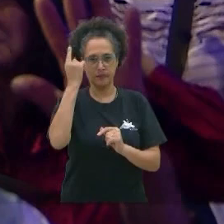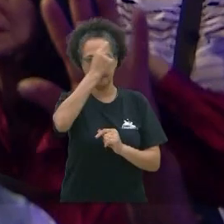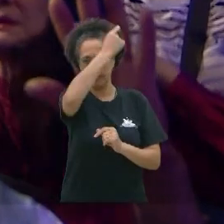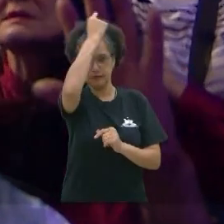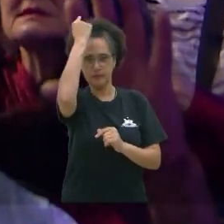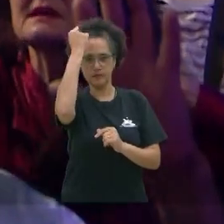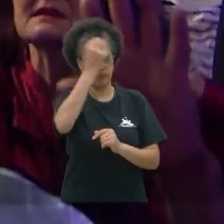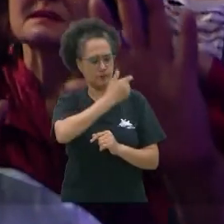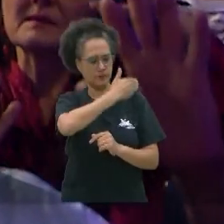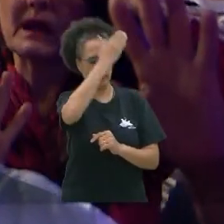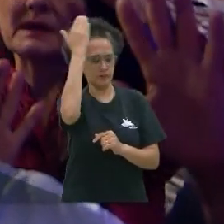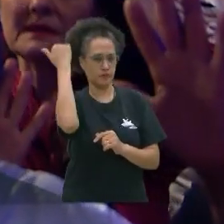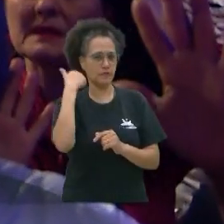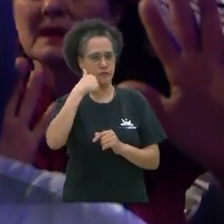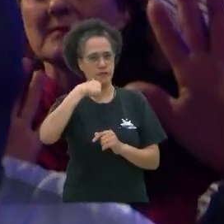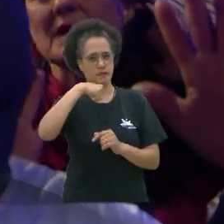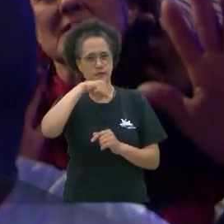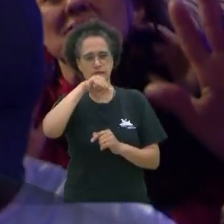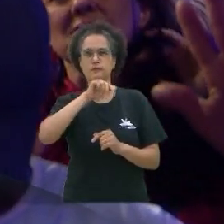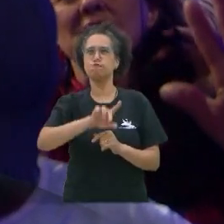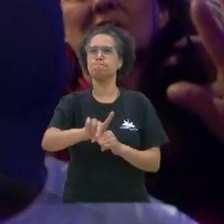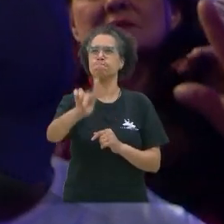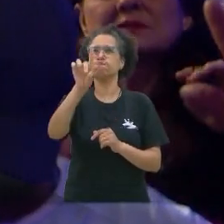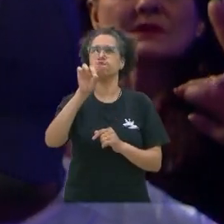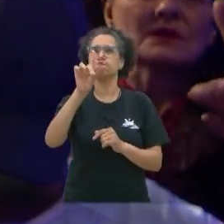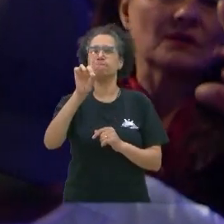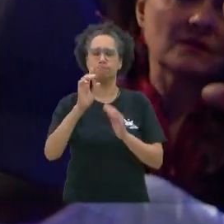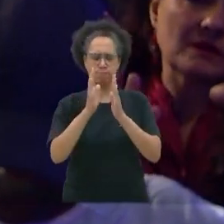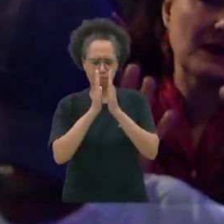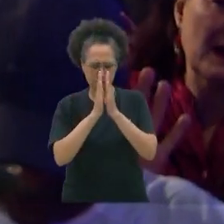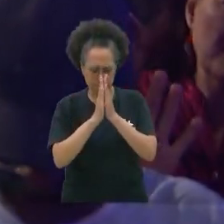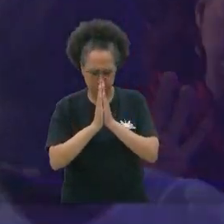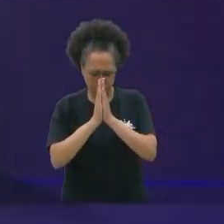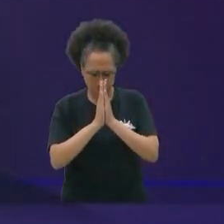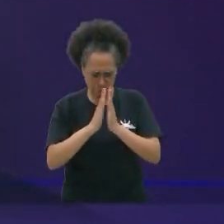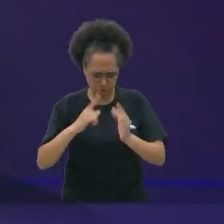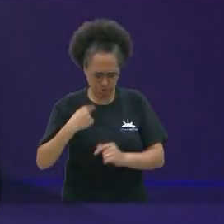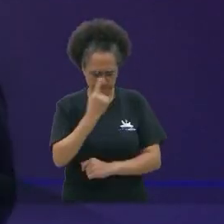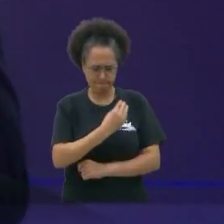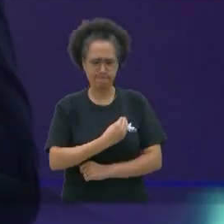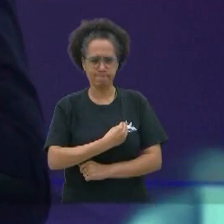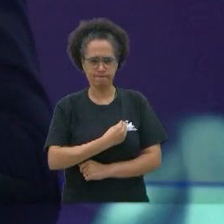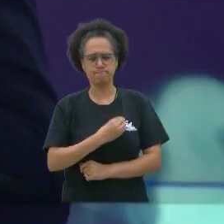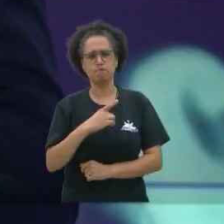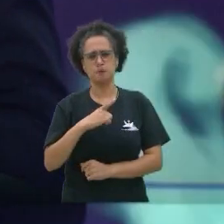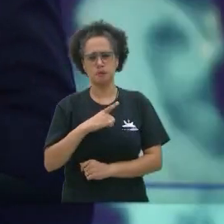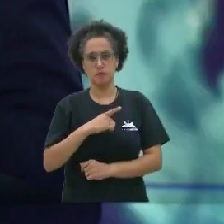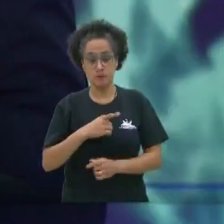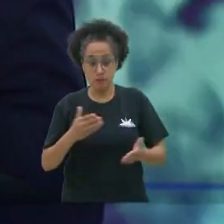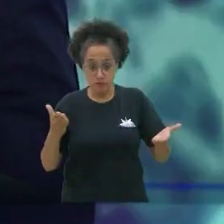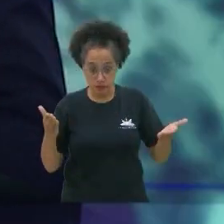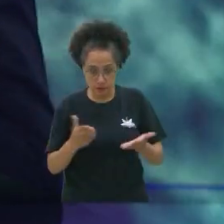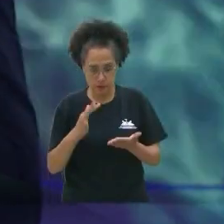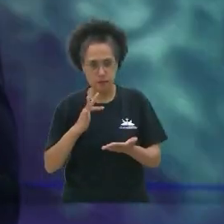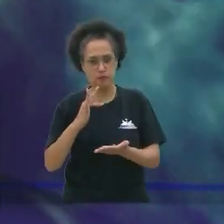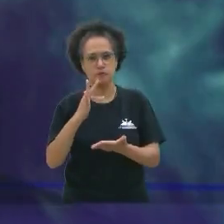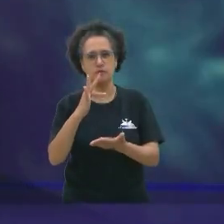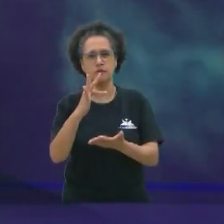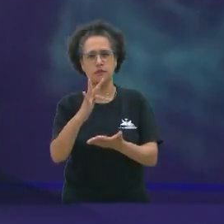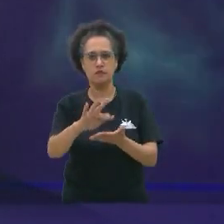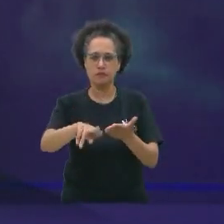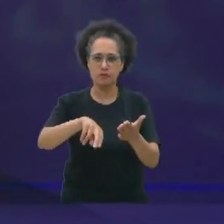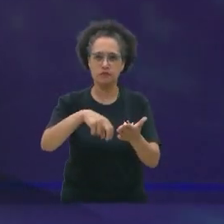Jesus. Santa Maria, Mãe de Deus, rogai por nós, pecadores, agora e